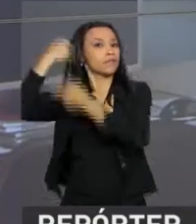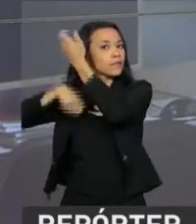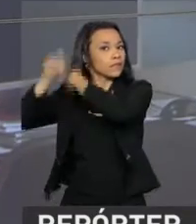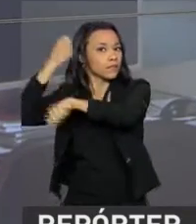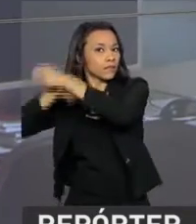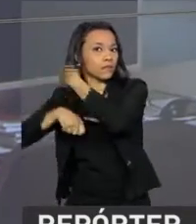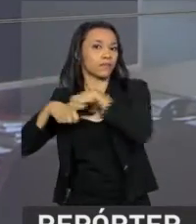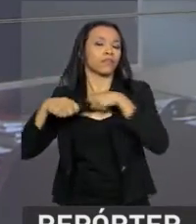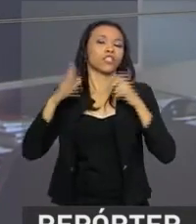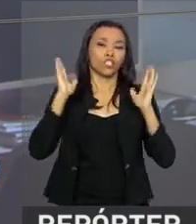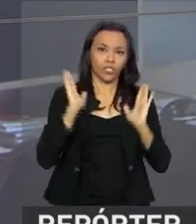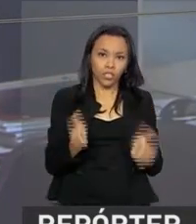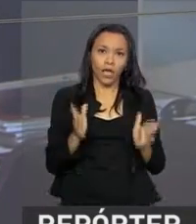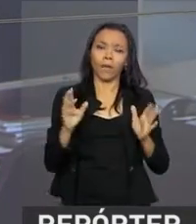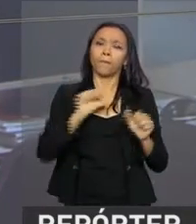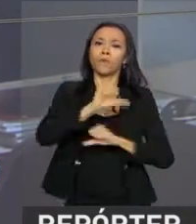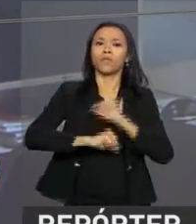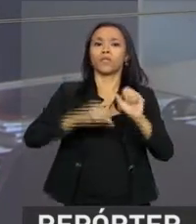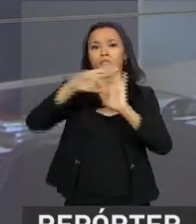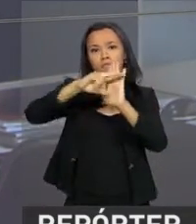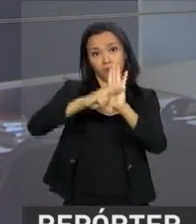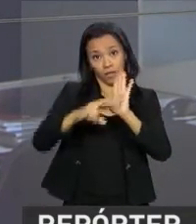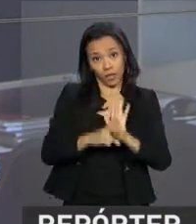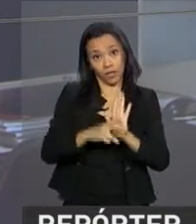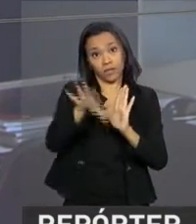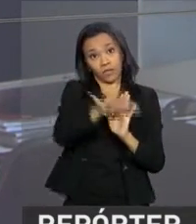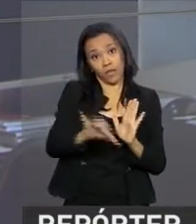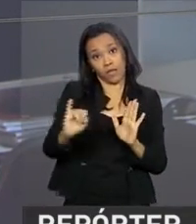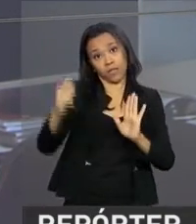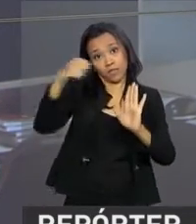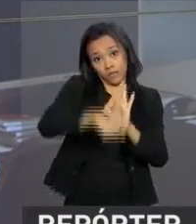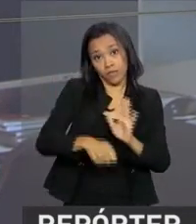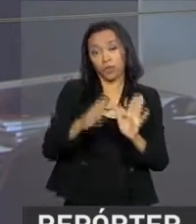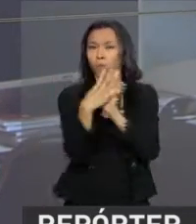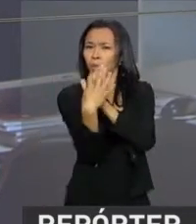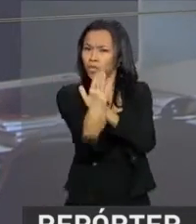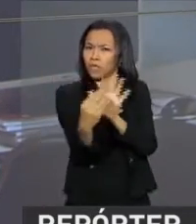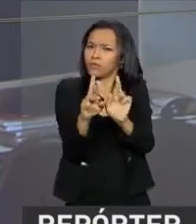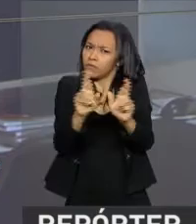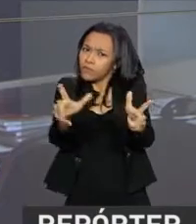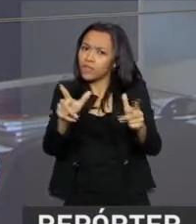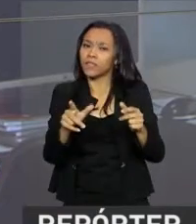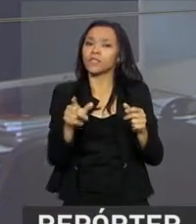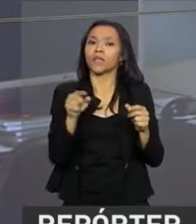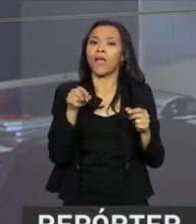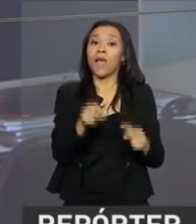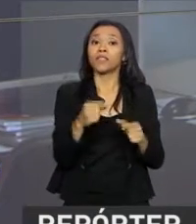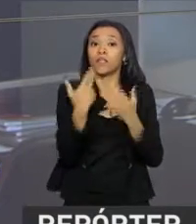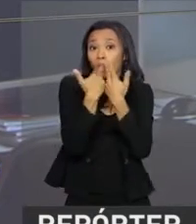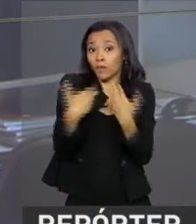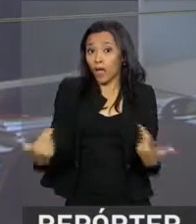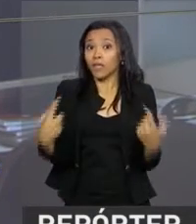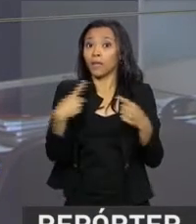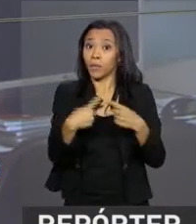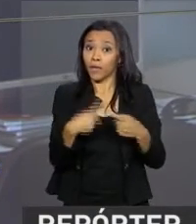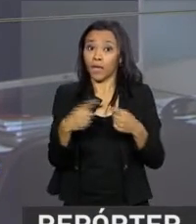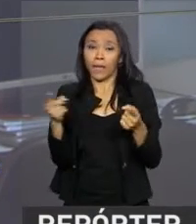sancionadas mudanças no regime especial de tributação, o Simples Nacional. Uma das novidades é que micro e pequenas